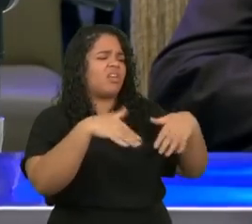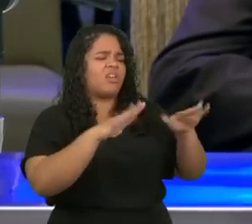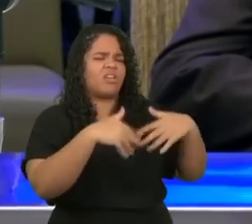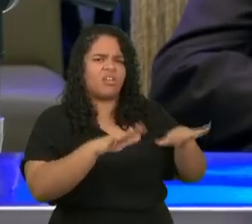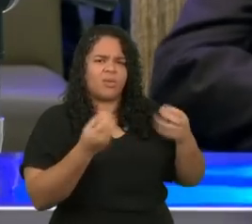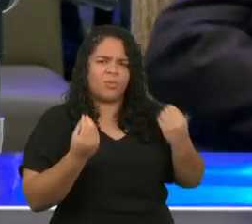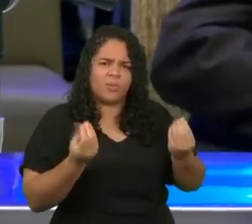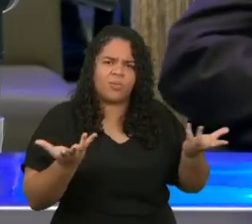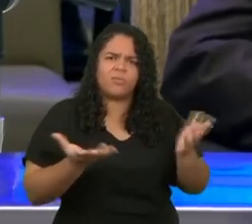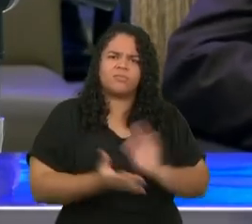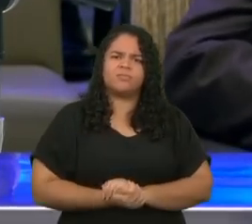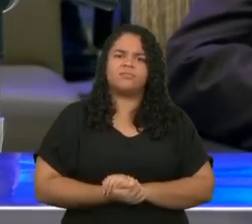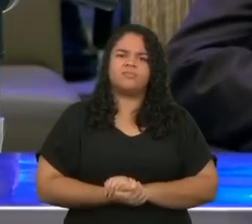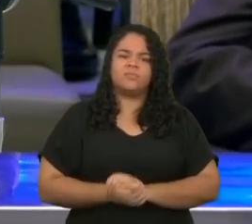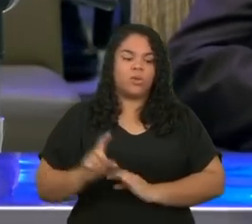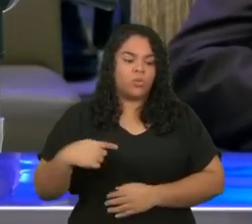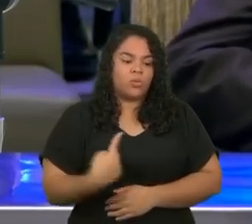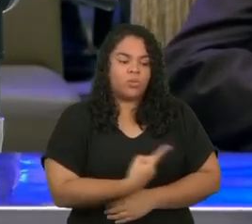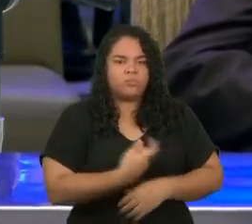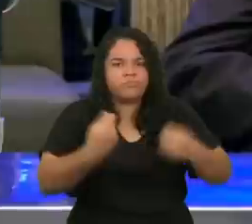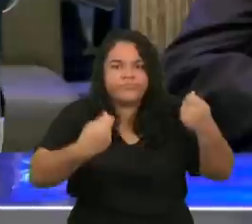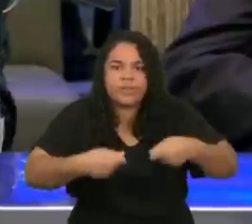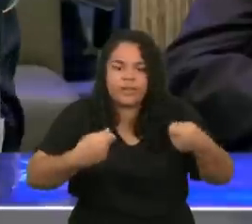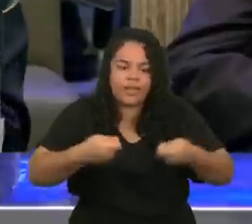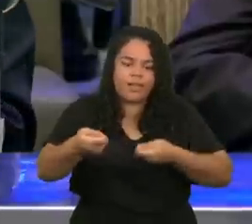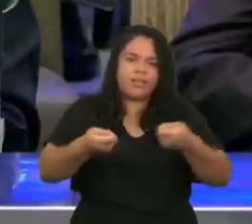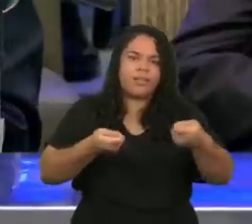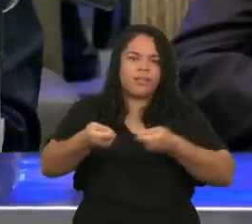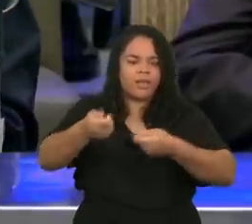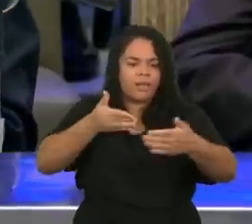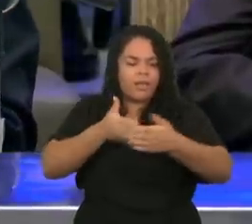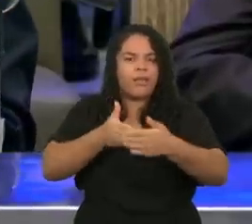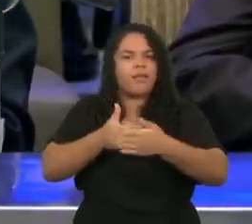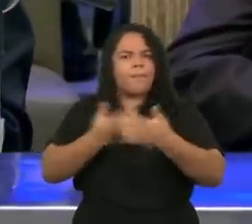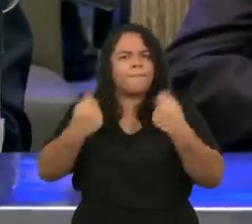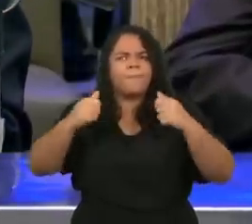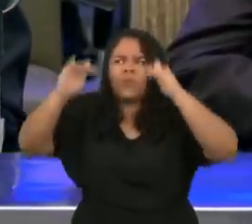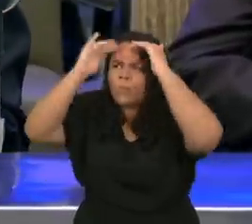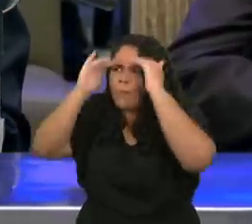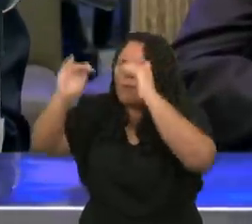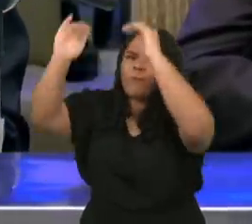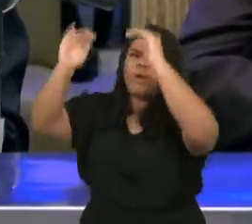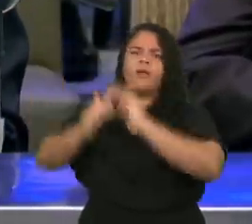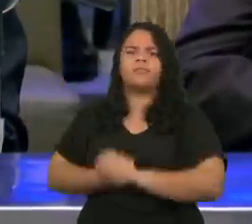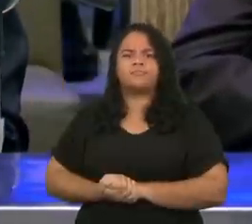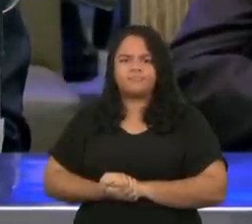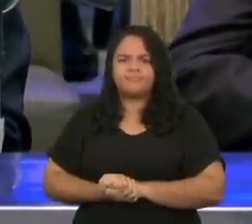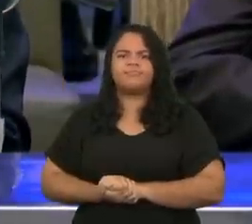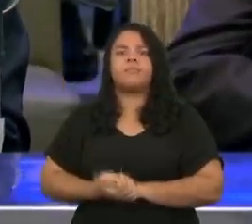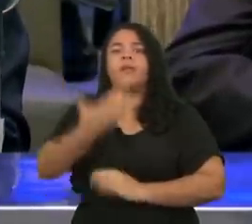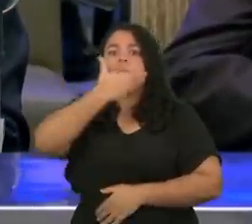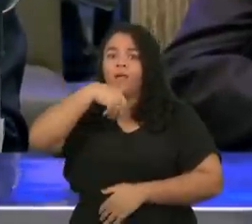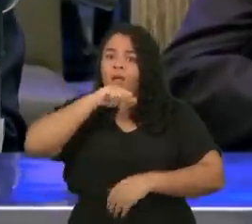viver neste mundo sem ser contrariado Amém e nós temos que contrariar mesmo